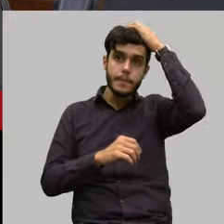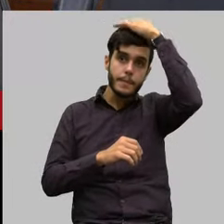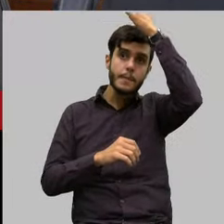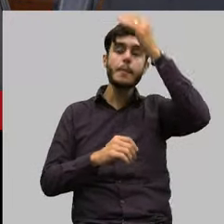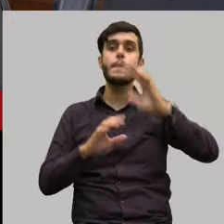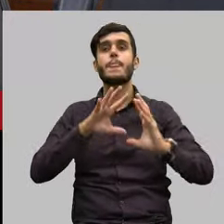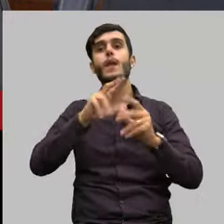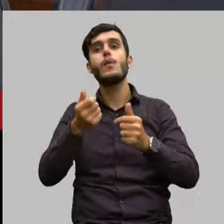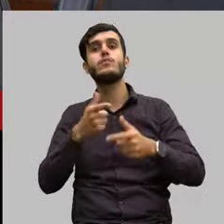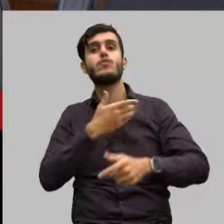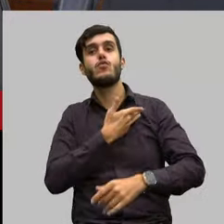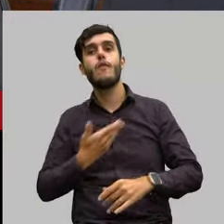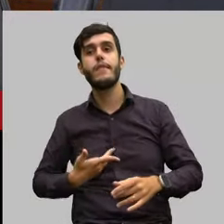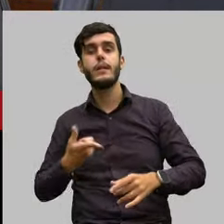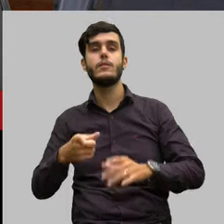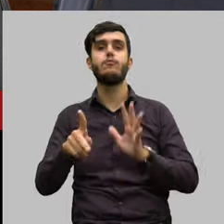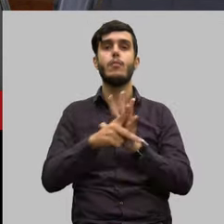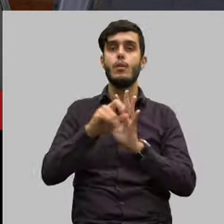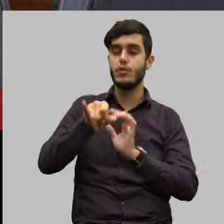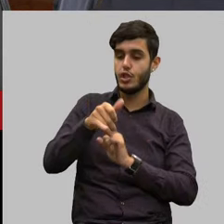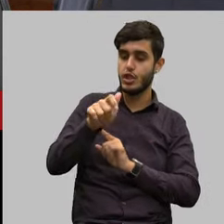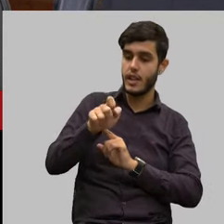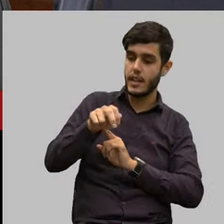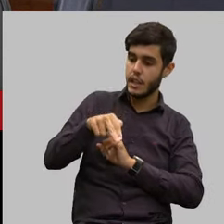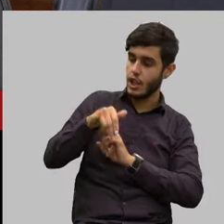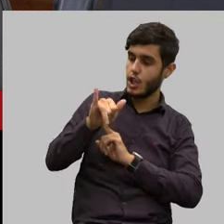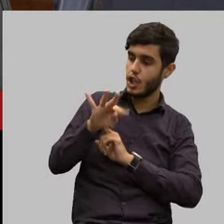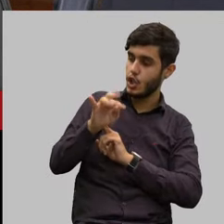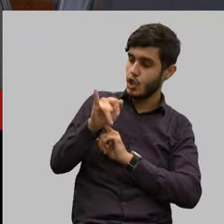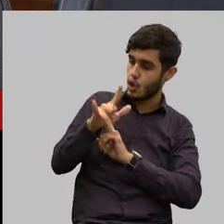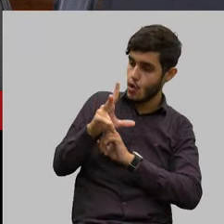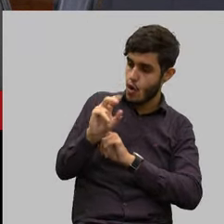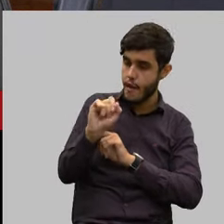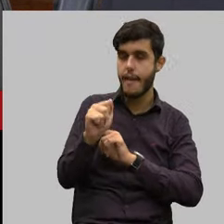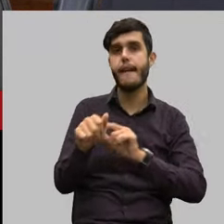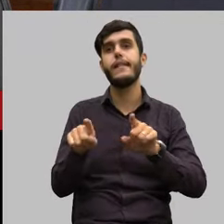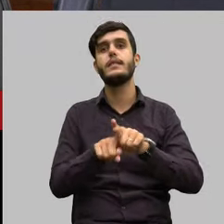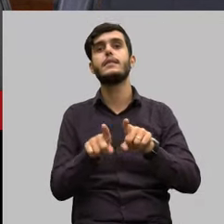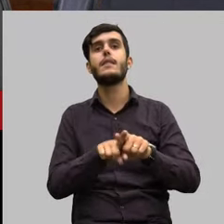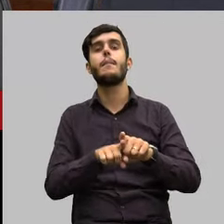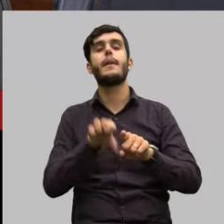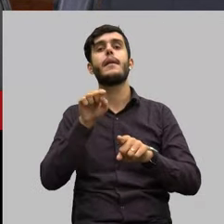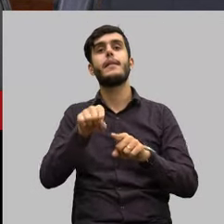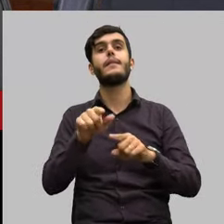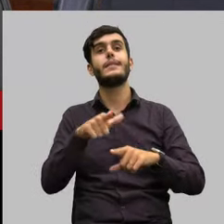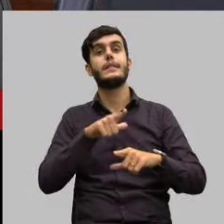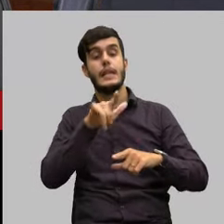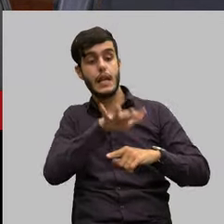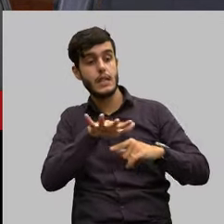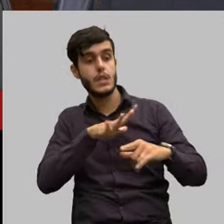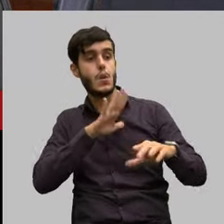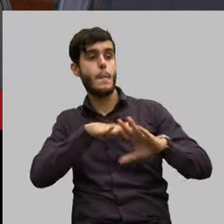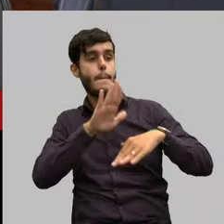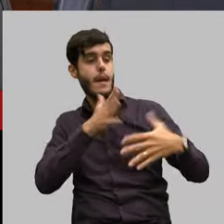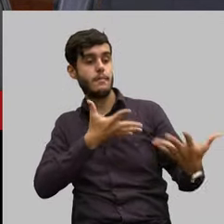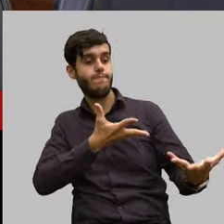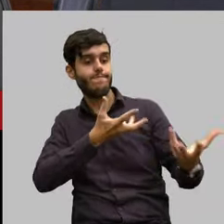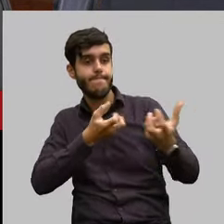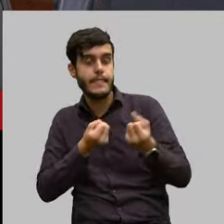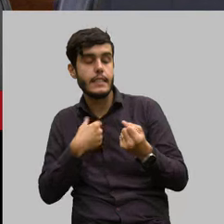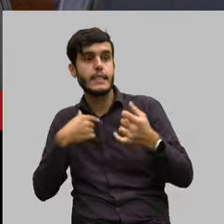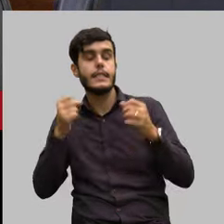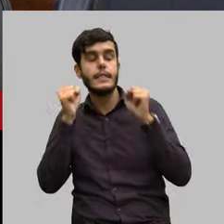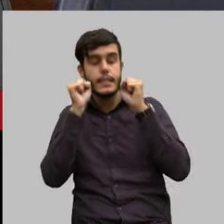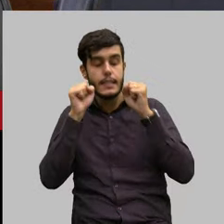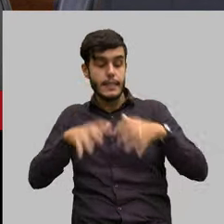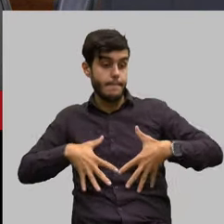e jeha a gente tem uma série de atuações lá para tentar trazer fazer da região mais Atrativa mas hoje a gente fica na